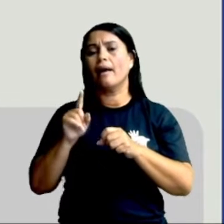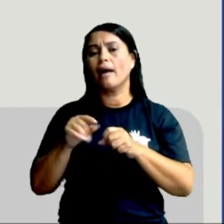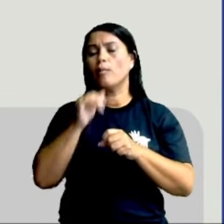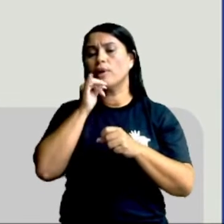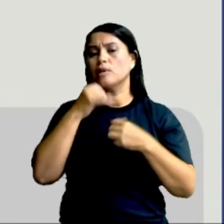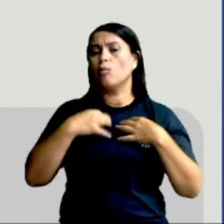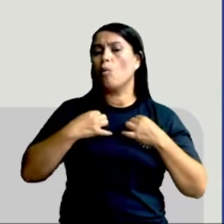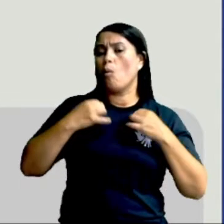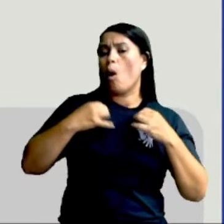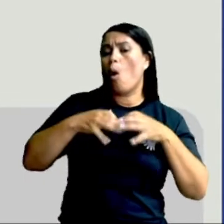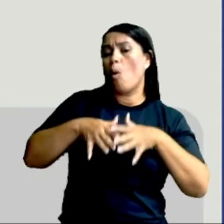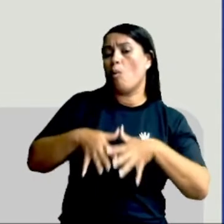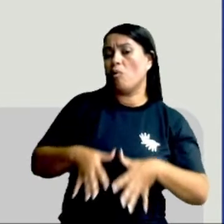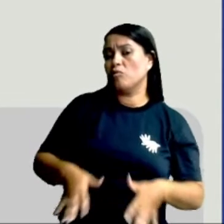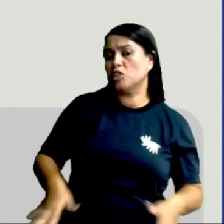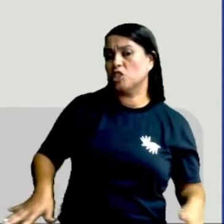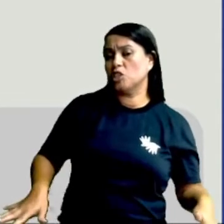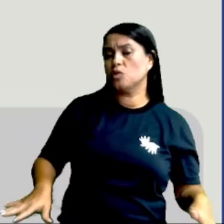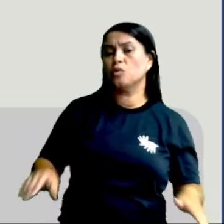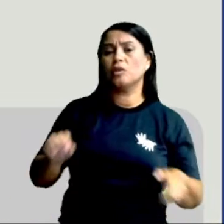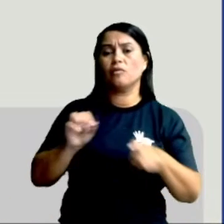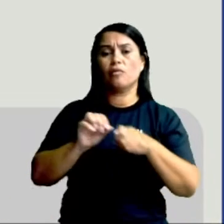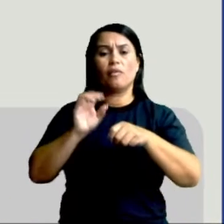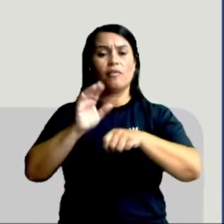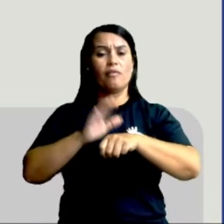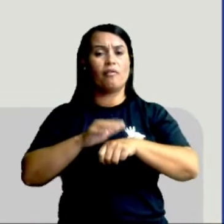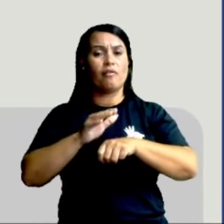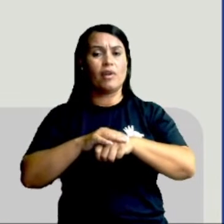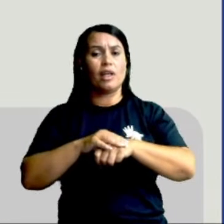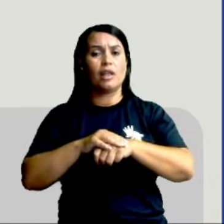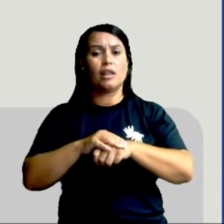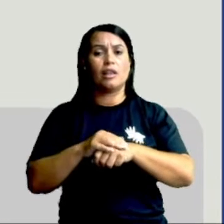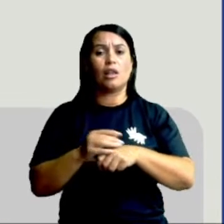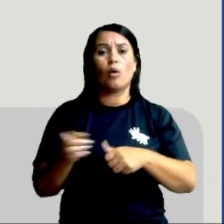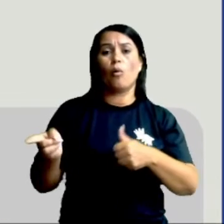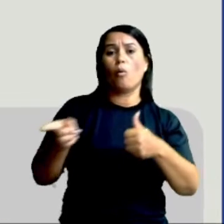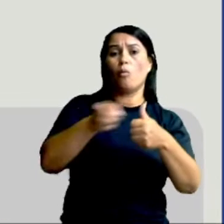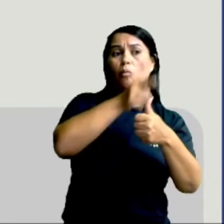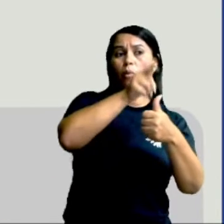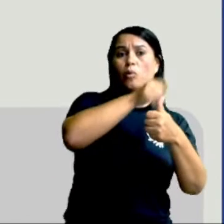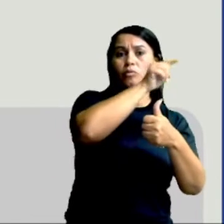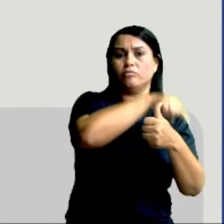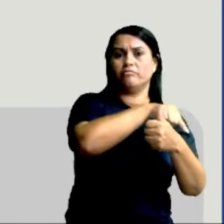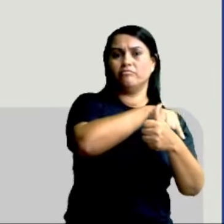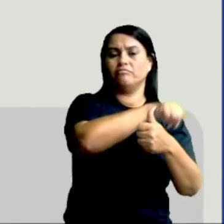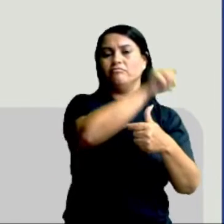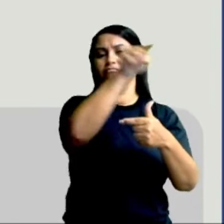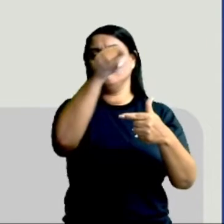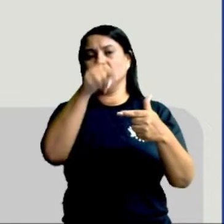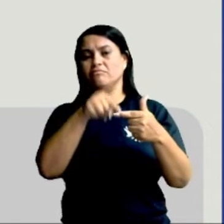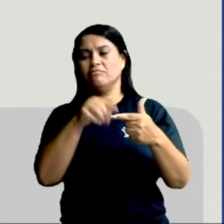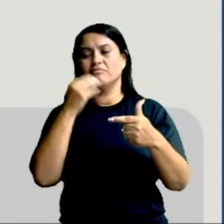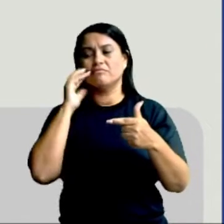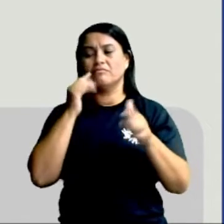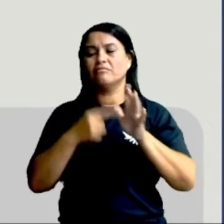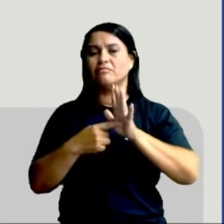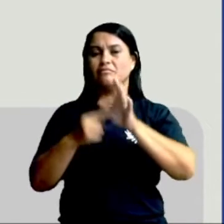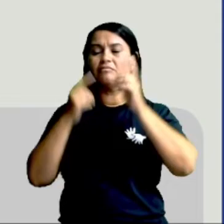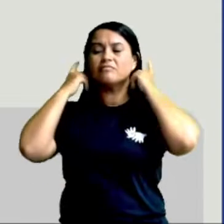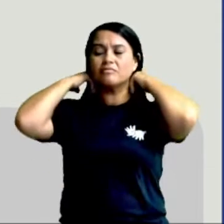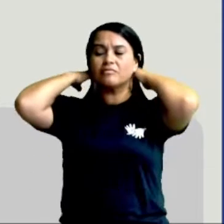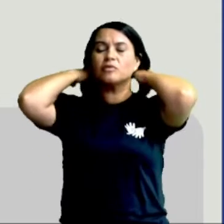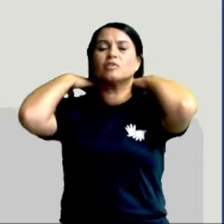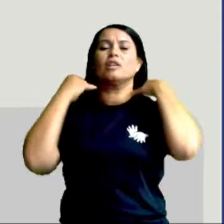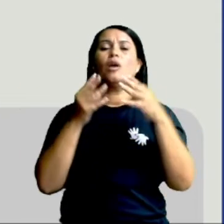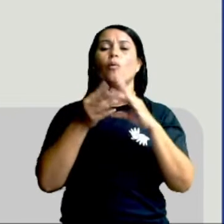uma roupa, um vestido que foi feita com esse produto inicial, como aqui na imagem a gente pode ver